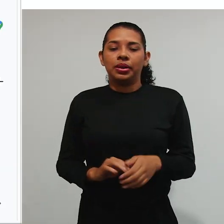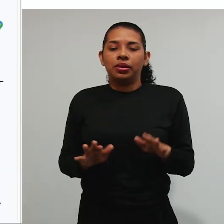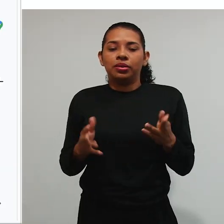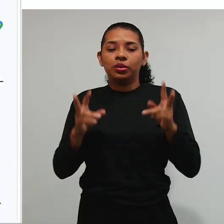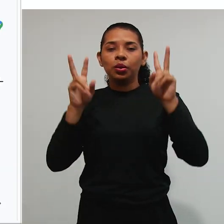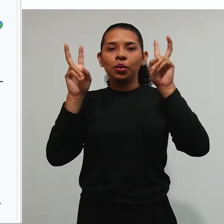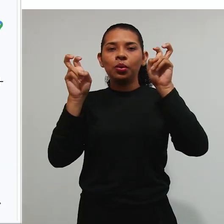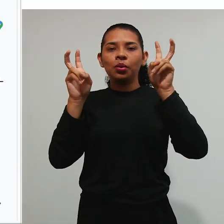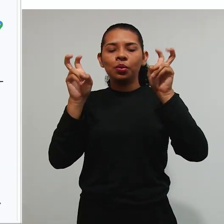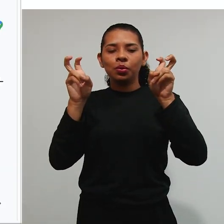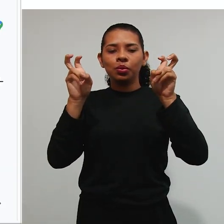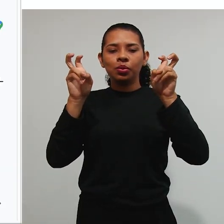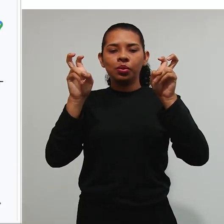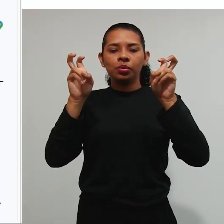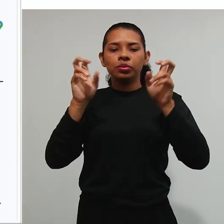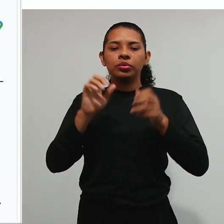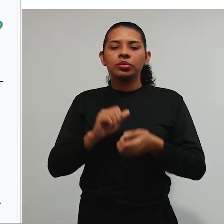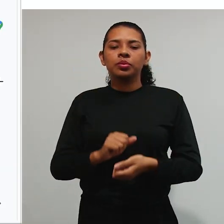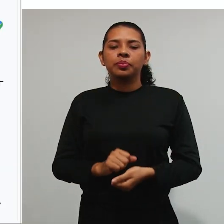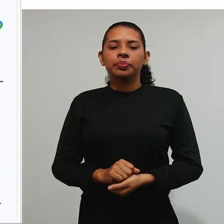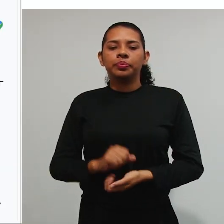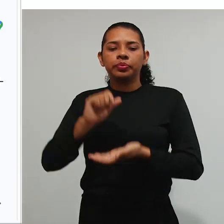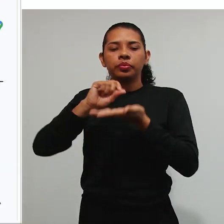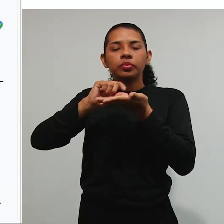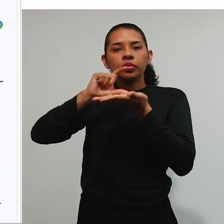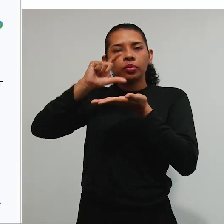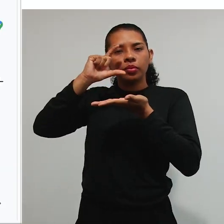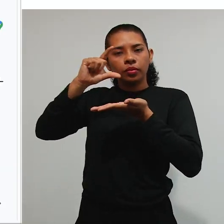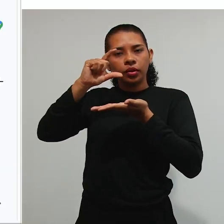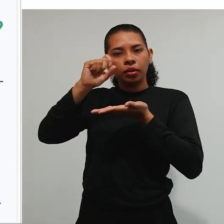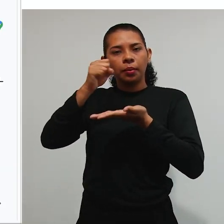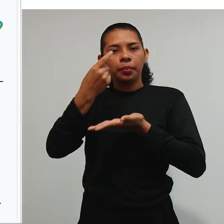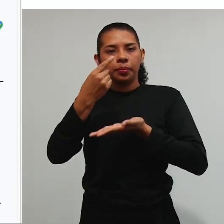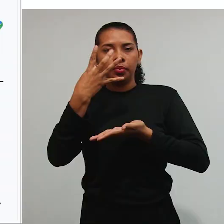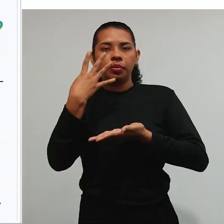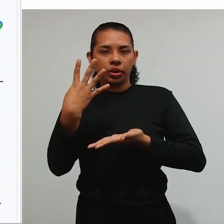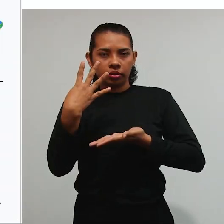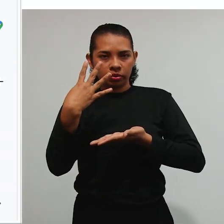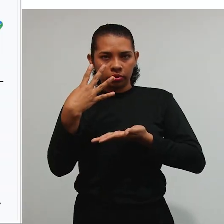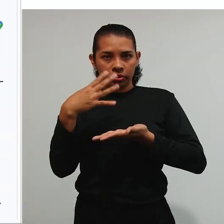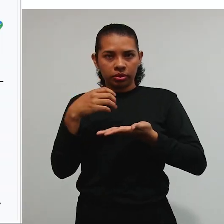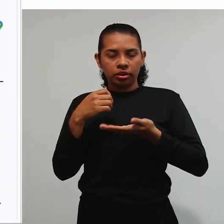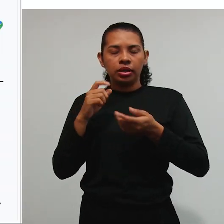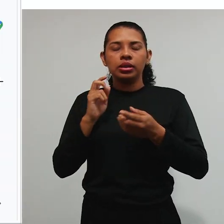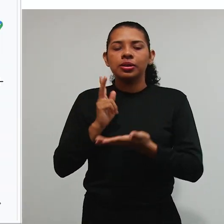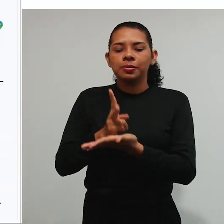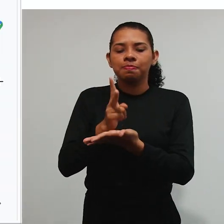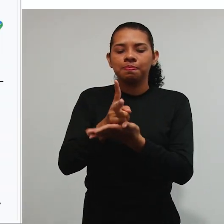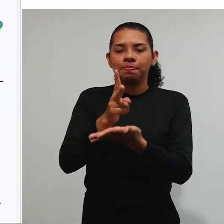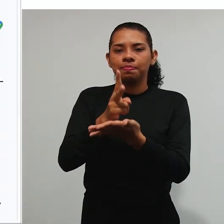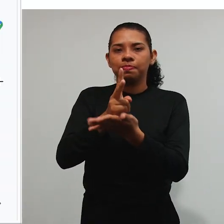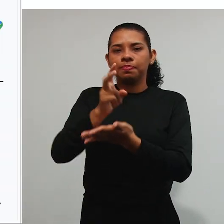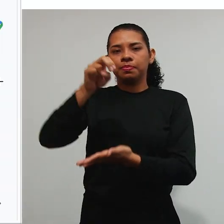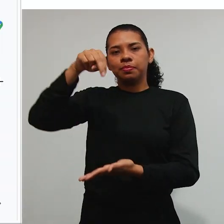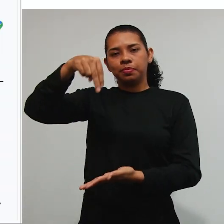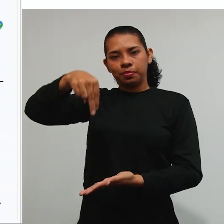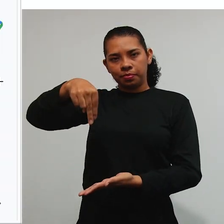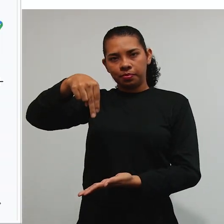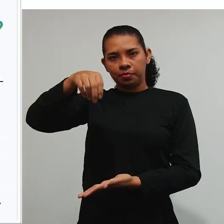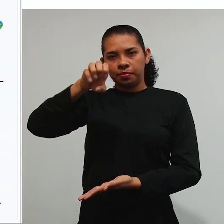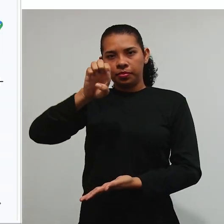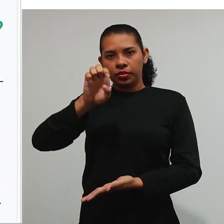tamanho Arial, fonte Arial, tamanho 14, negrito, tá? Sempre em negrito, tá?